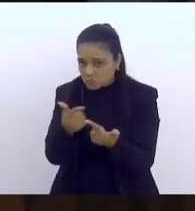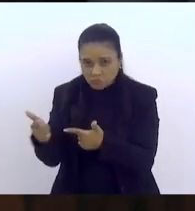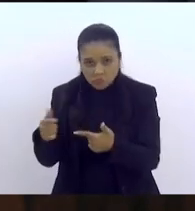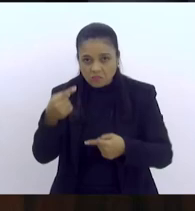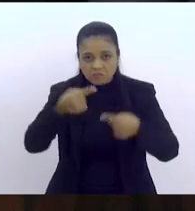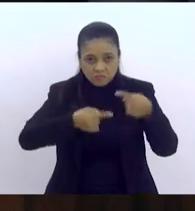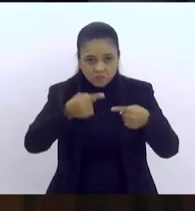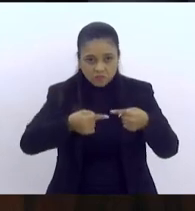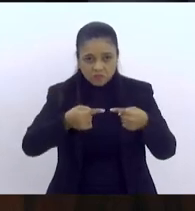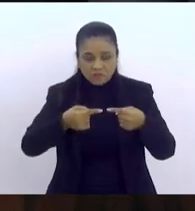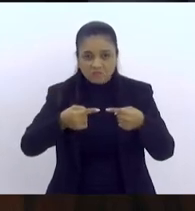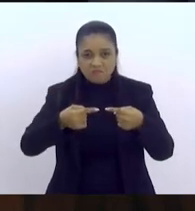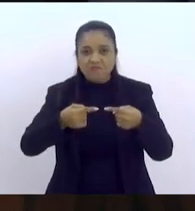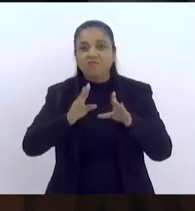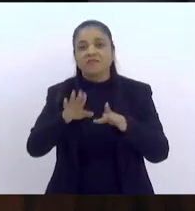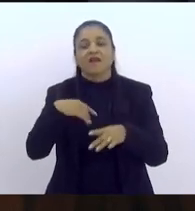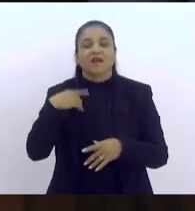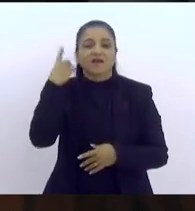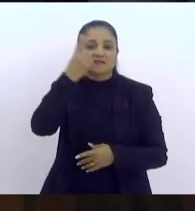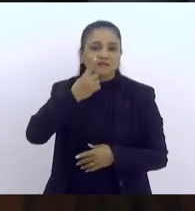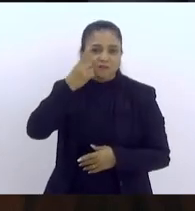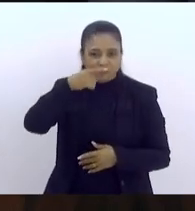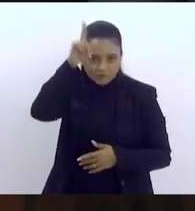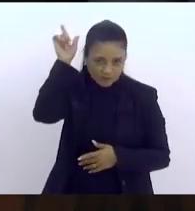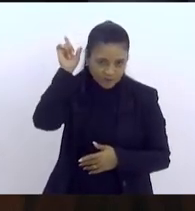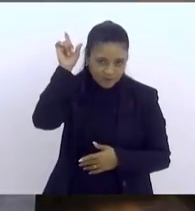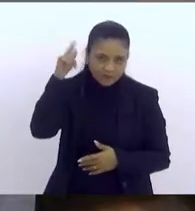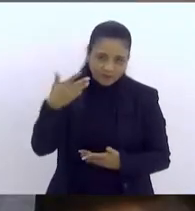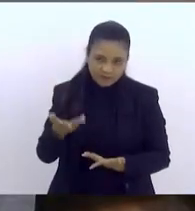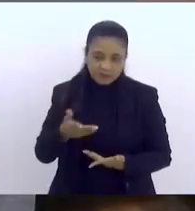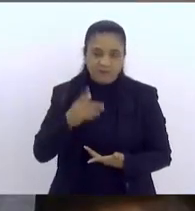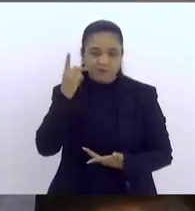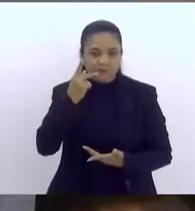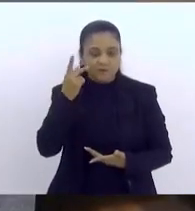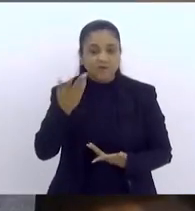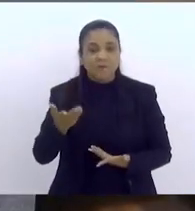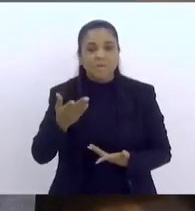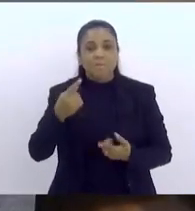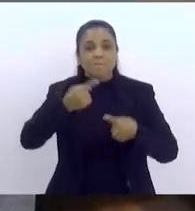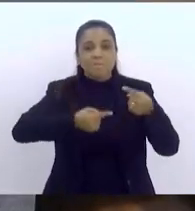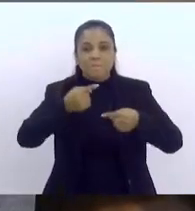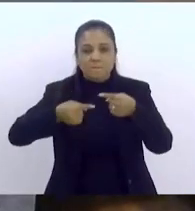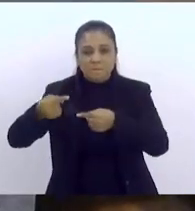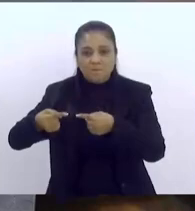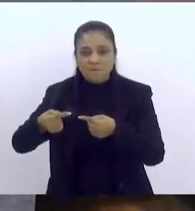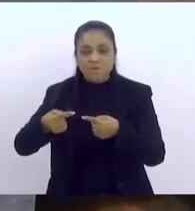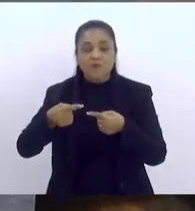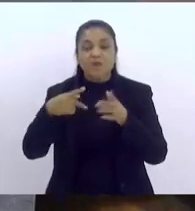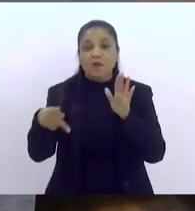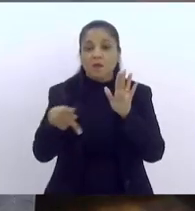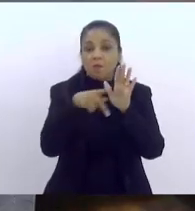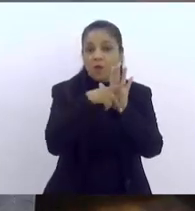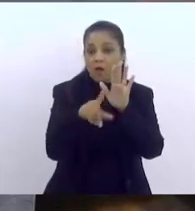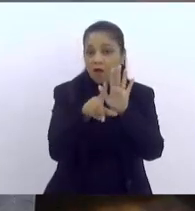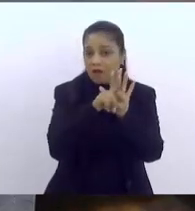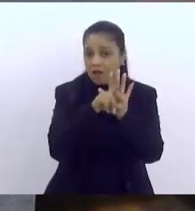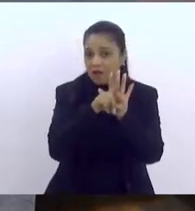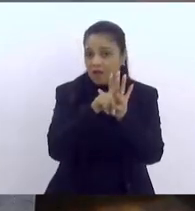Encerrada a discussão, nosso nobre deputado Luiz Paulo, para discutir. Senhor presidente, o projeto é